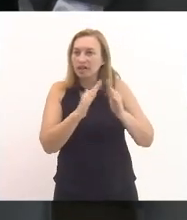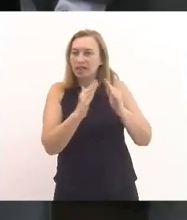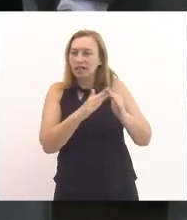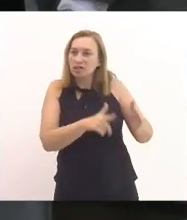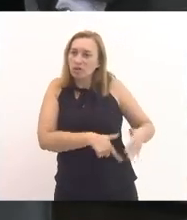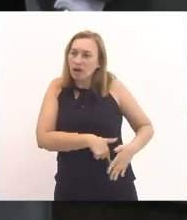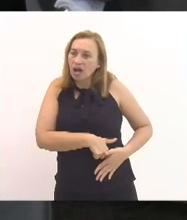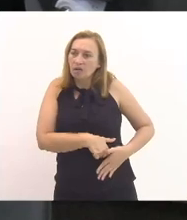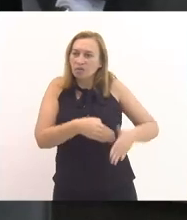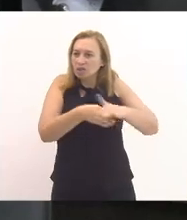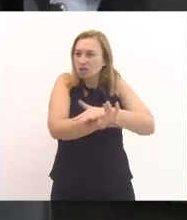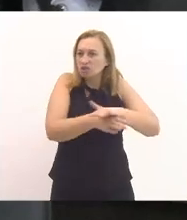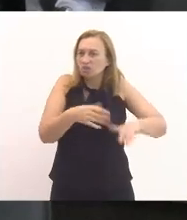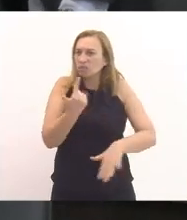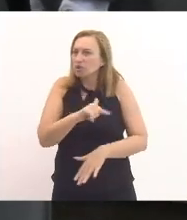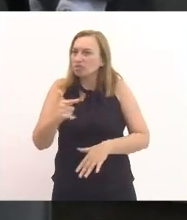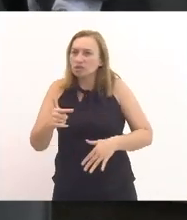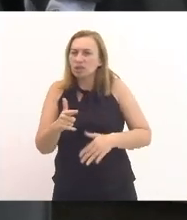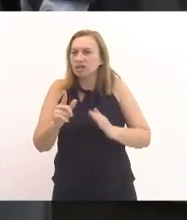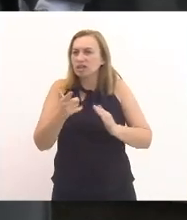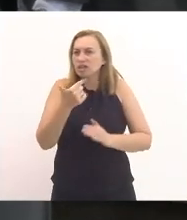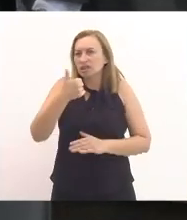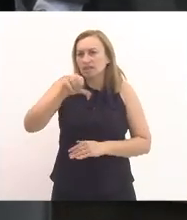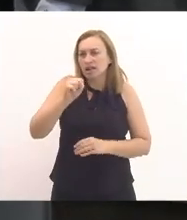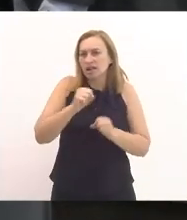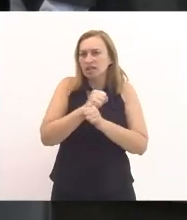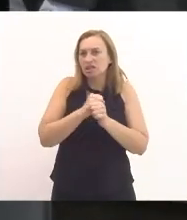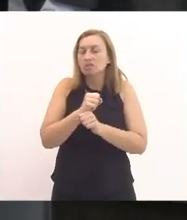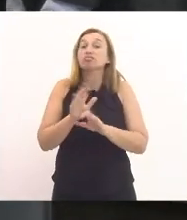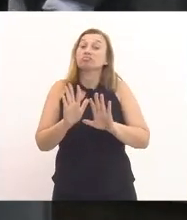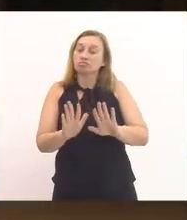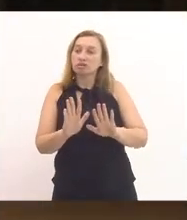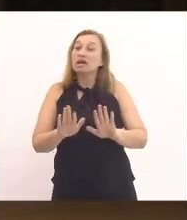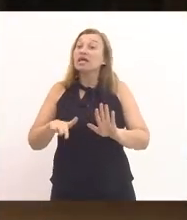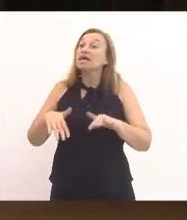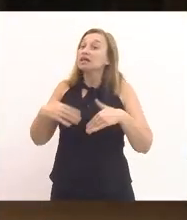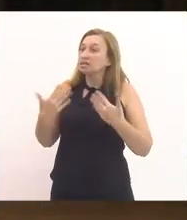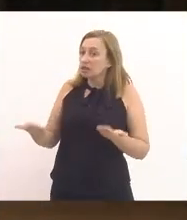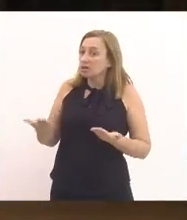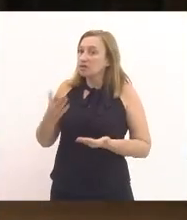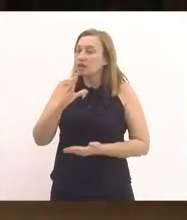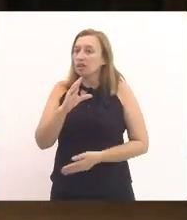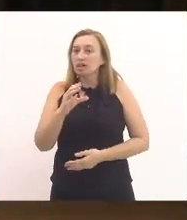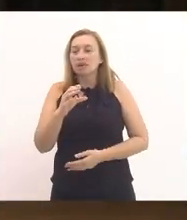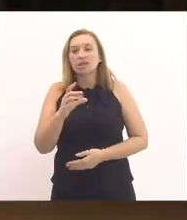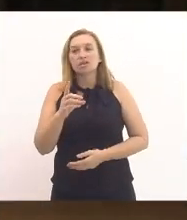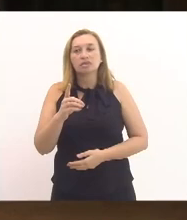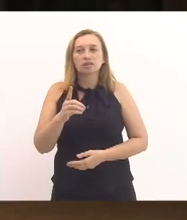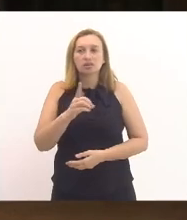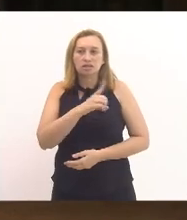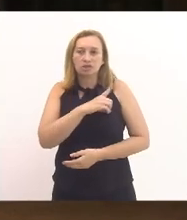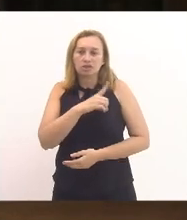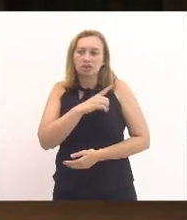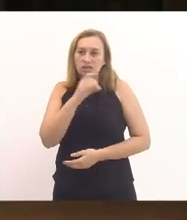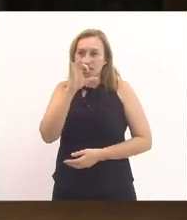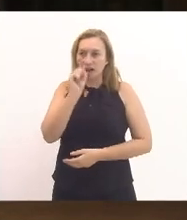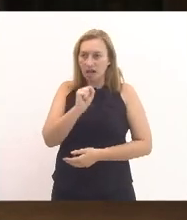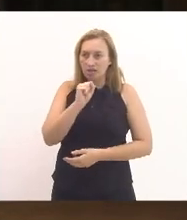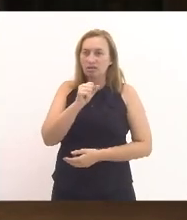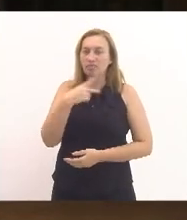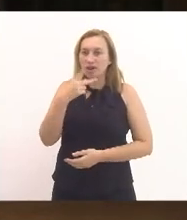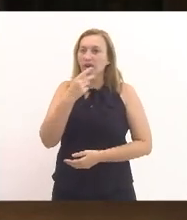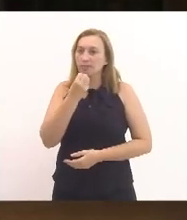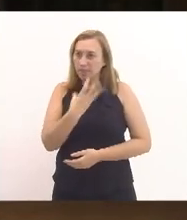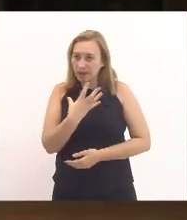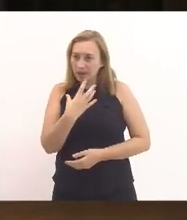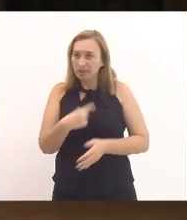ela porque eu não tenho 10 anos eu só quero de conhecimento disso então essa daí o Carlos já falar muito bem sobre sobre essa